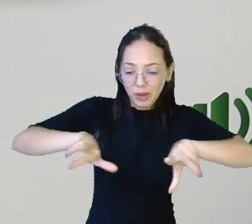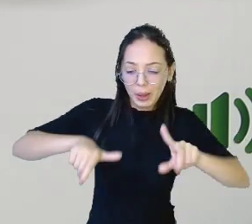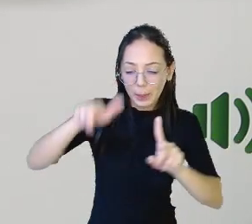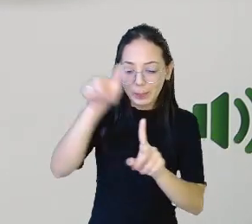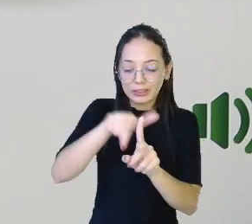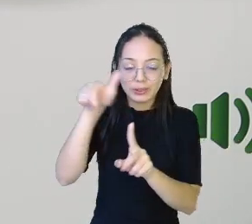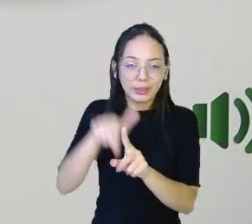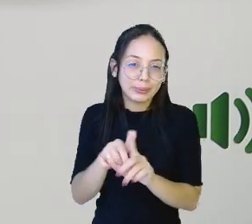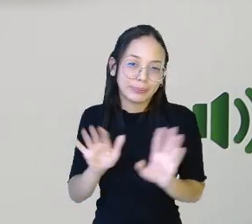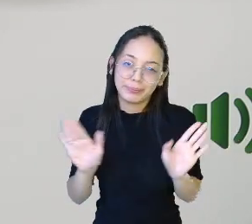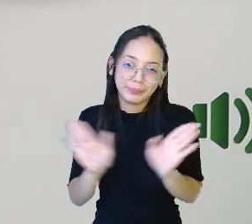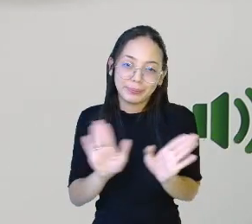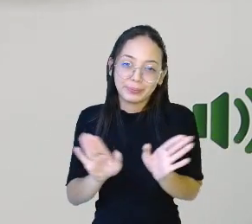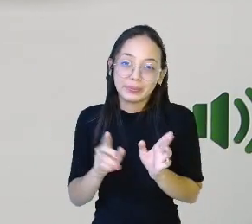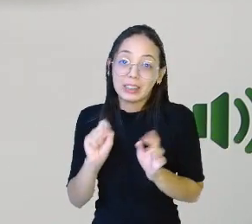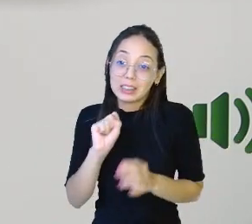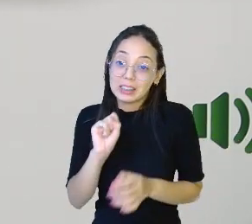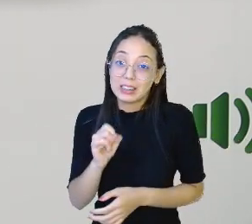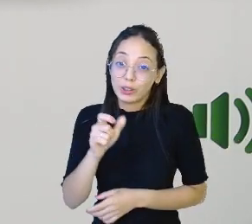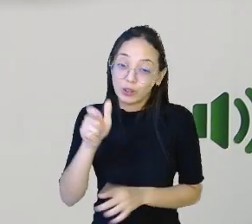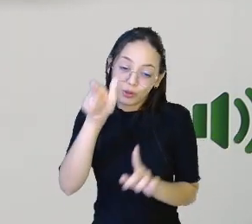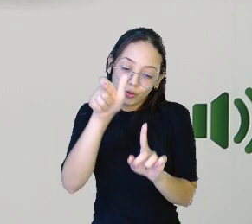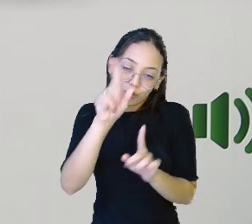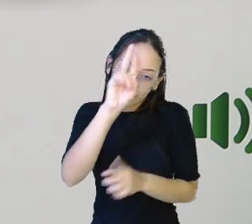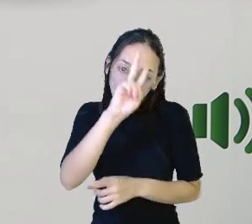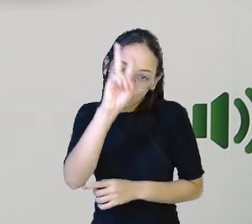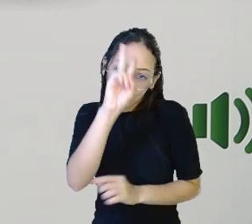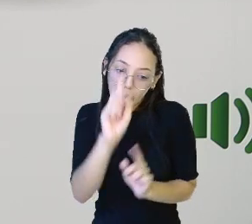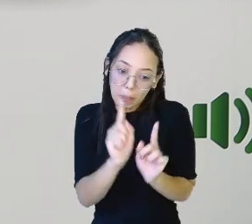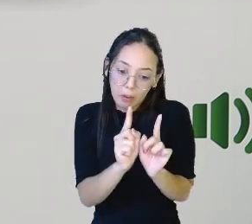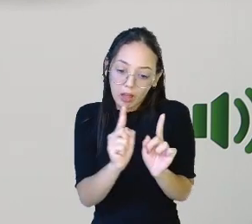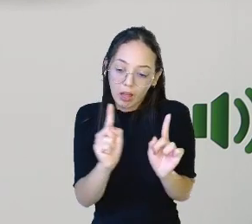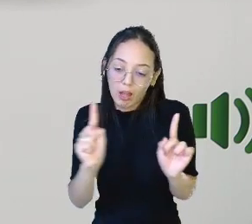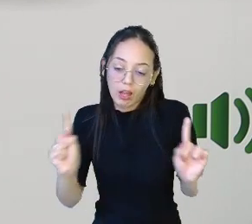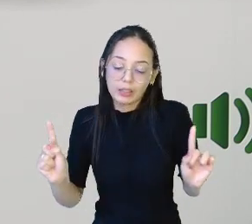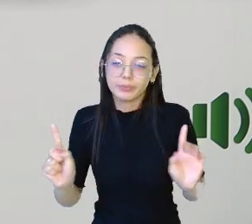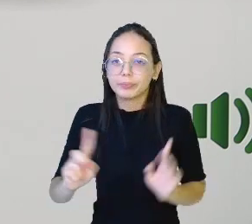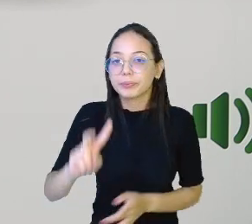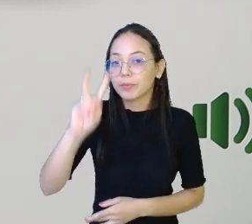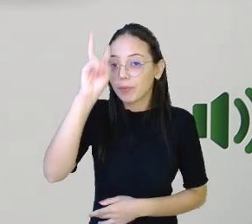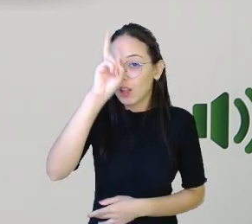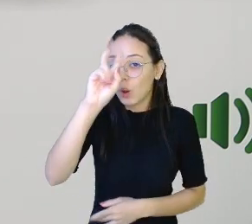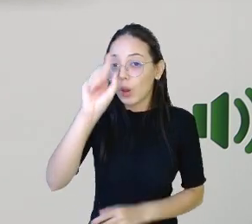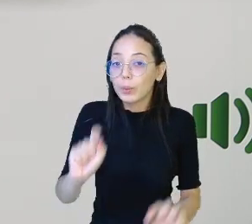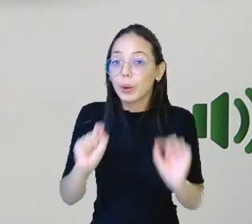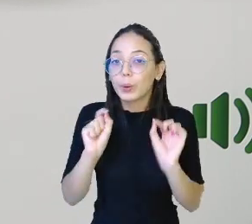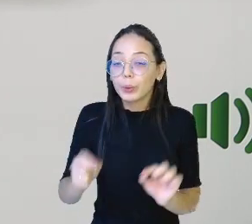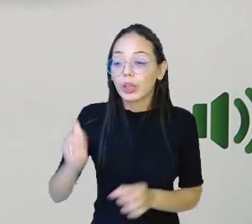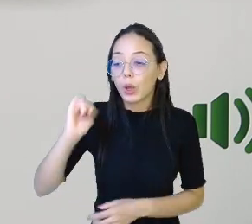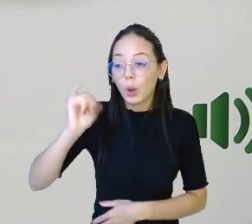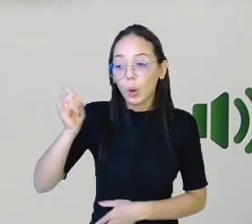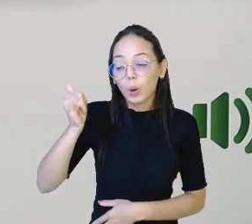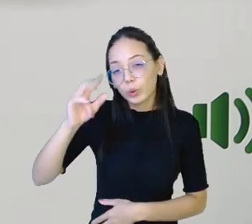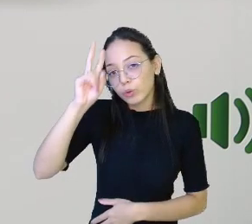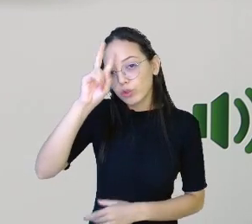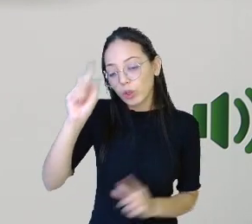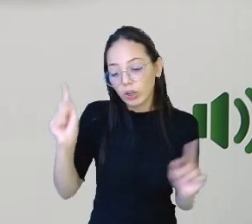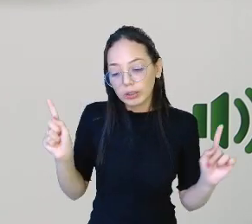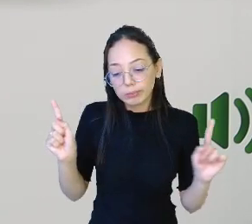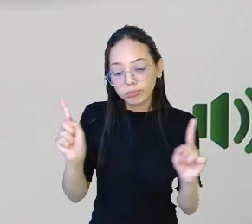locais, senão a história teria que ser bem maior. Então lembra aí que o conto é uma história